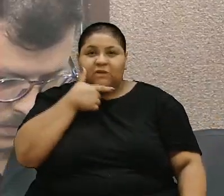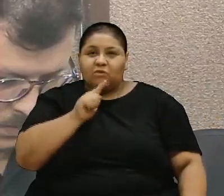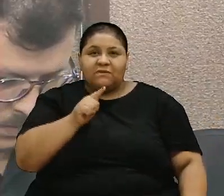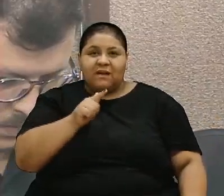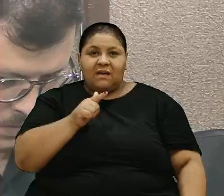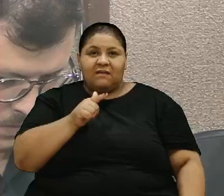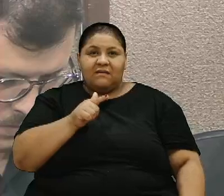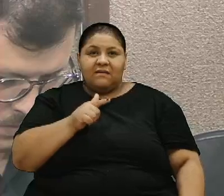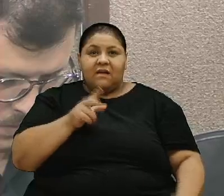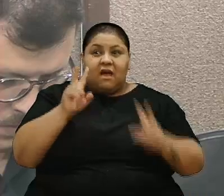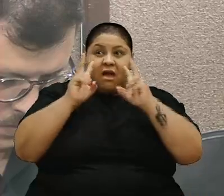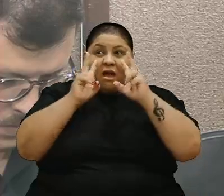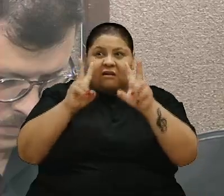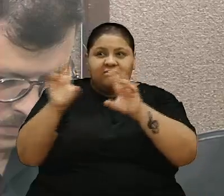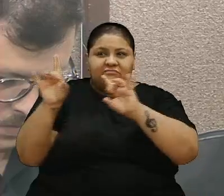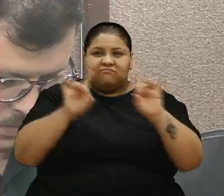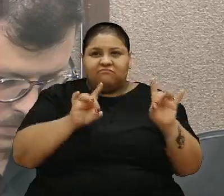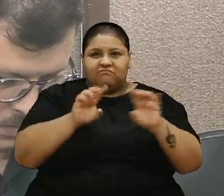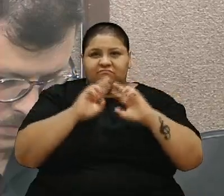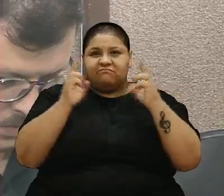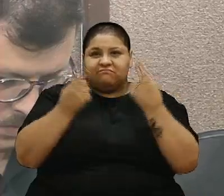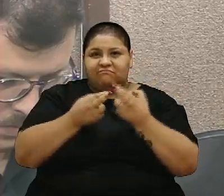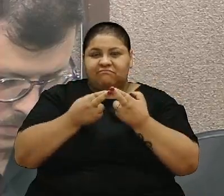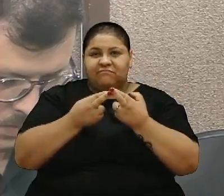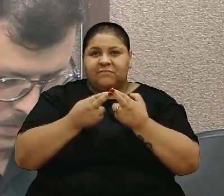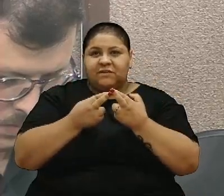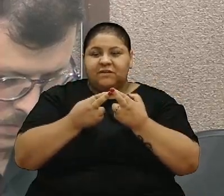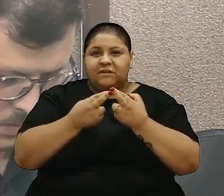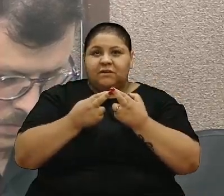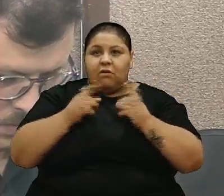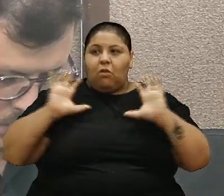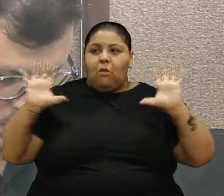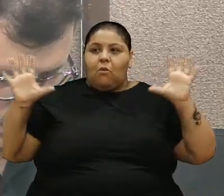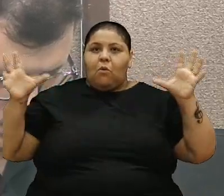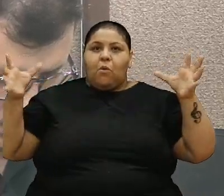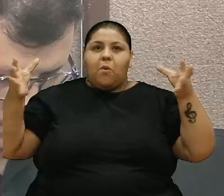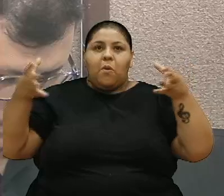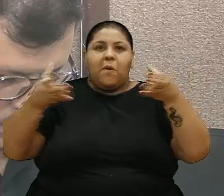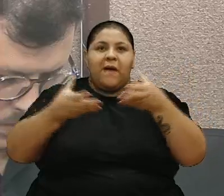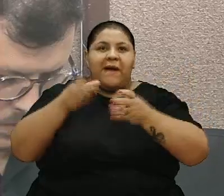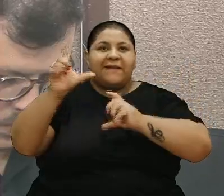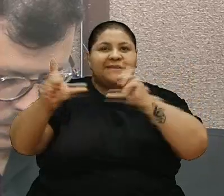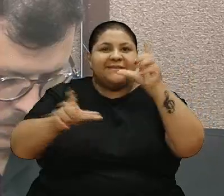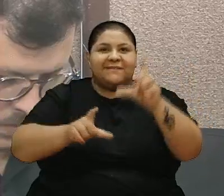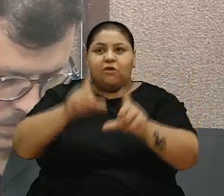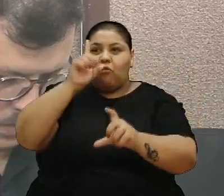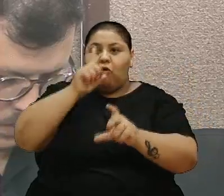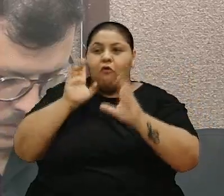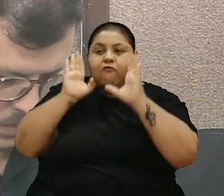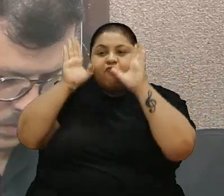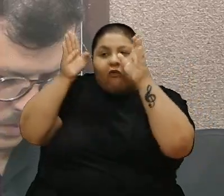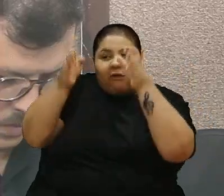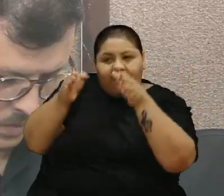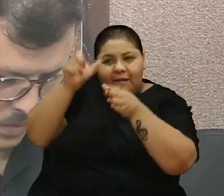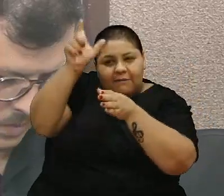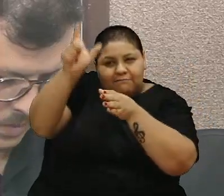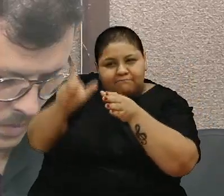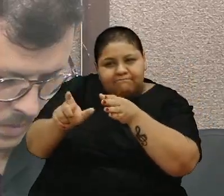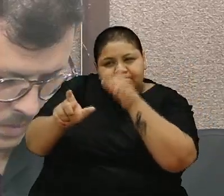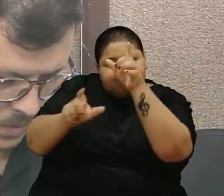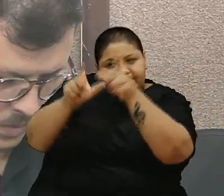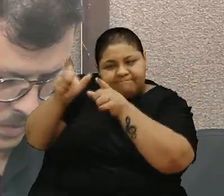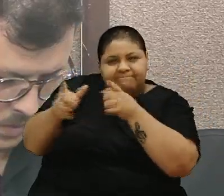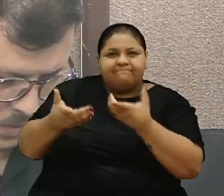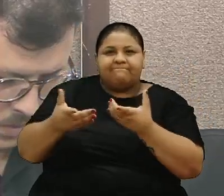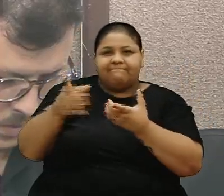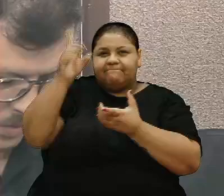acompanhar. Então, eu trago todo o público das pessoas com deficiência para a gente olhar com bons olhos para fazer essas